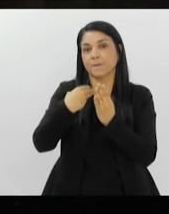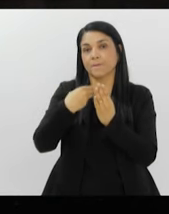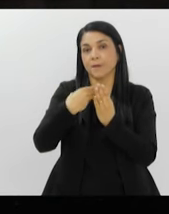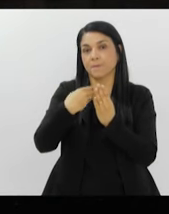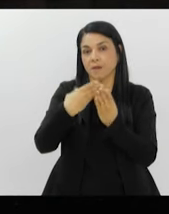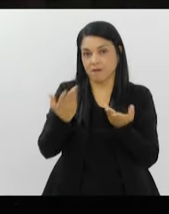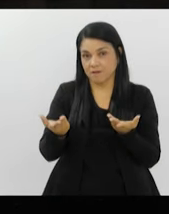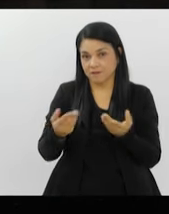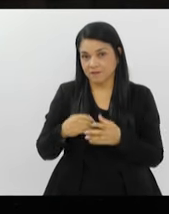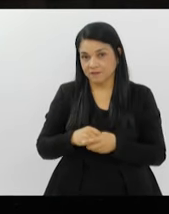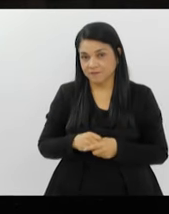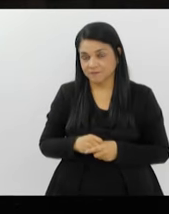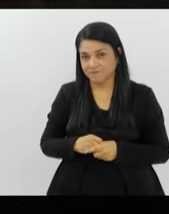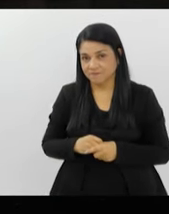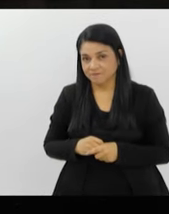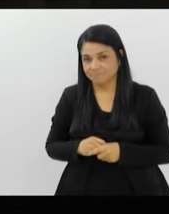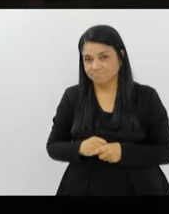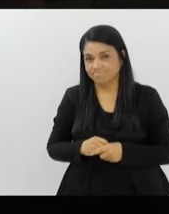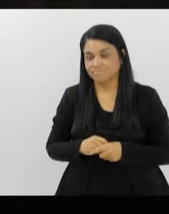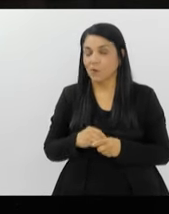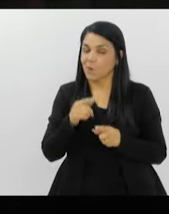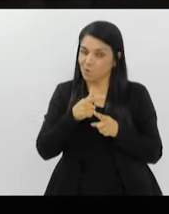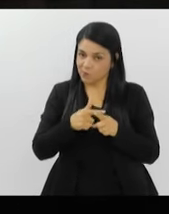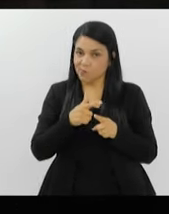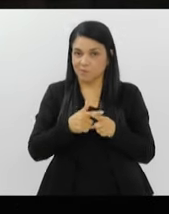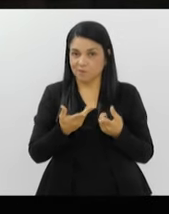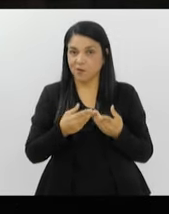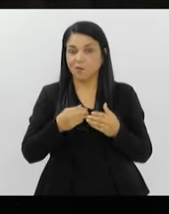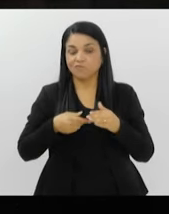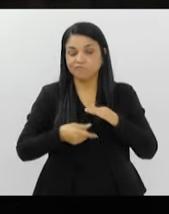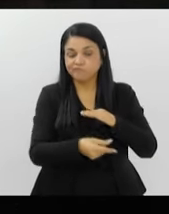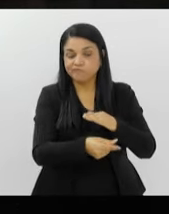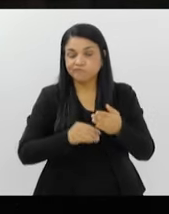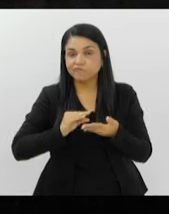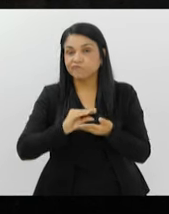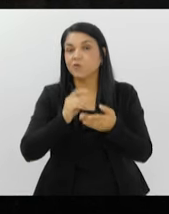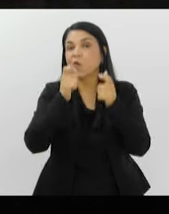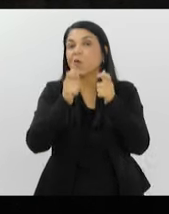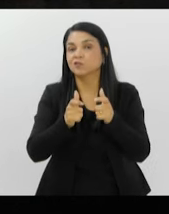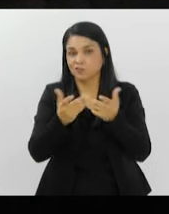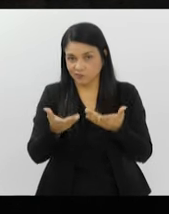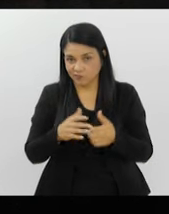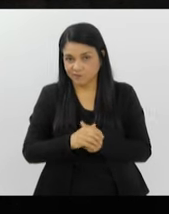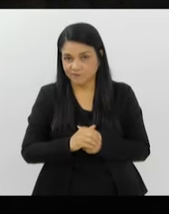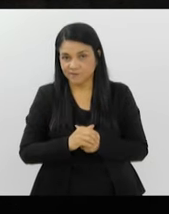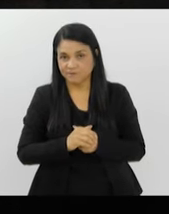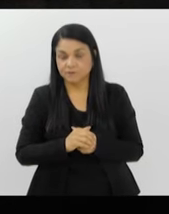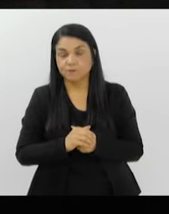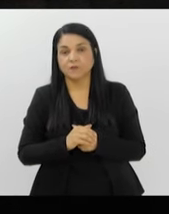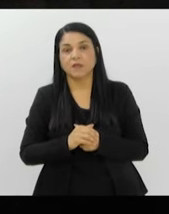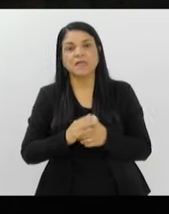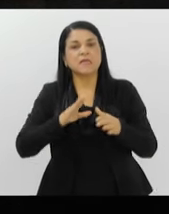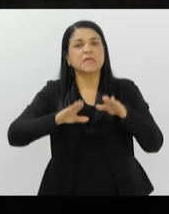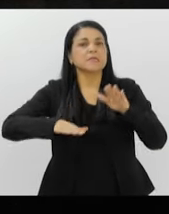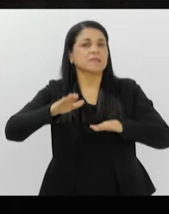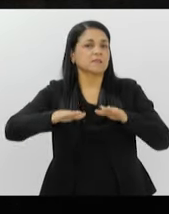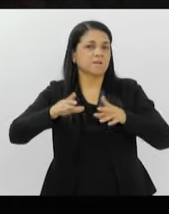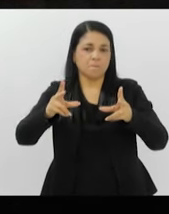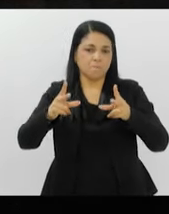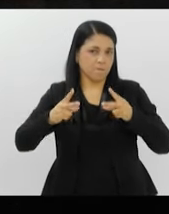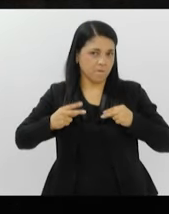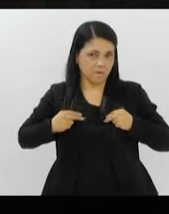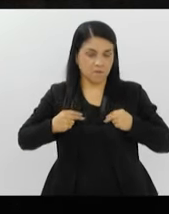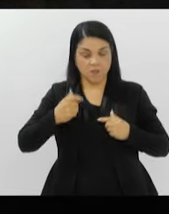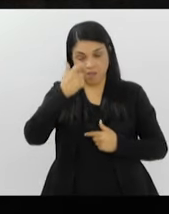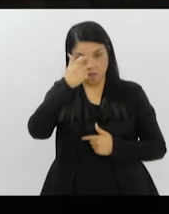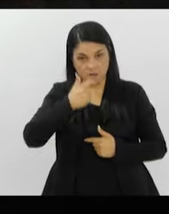subsídios essa que é a questão independente do mérito da matéria Até porque